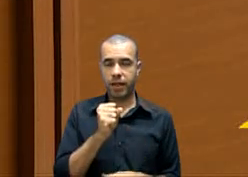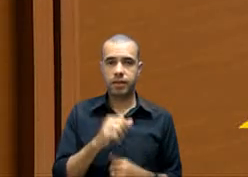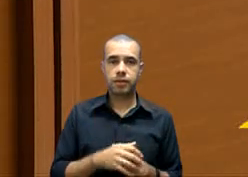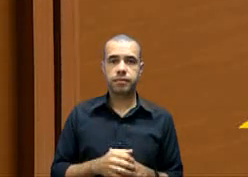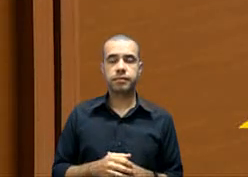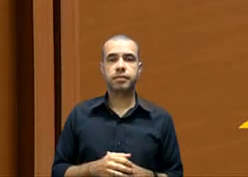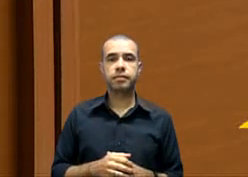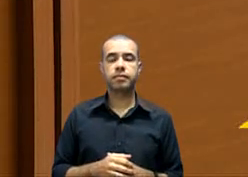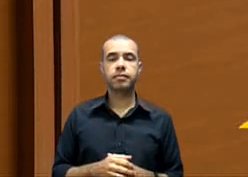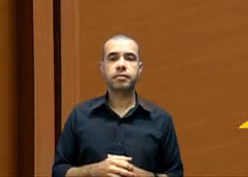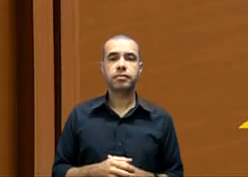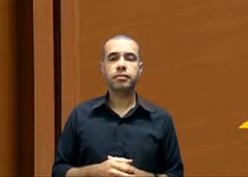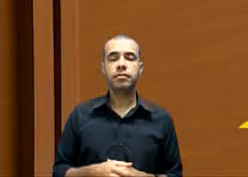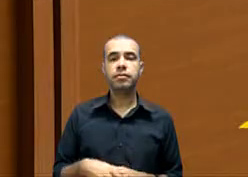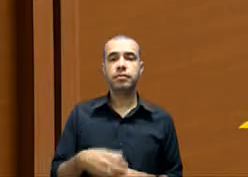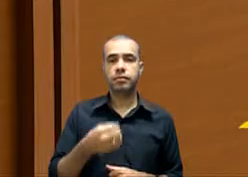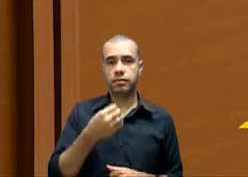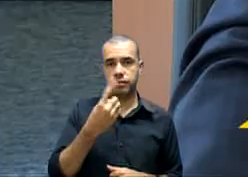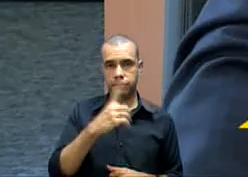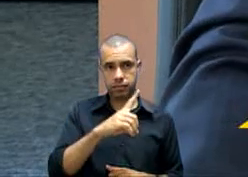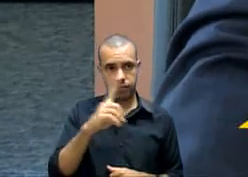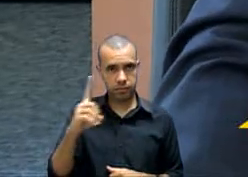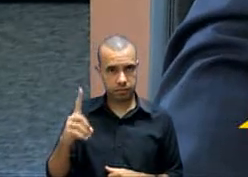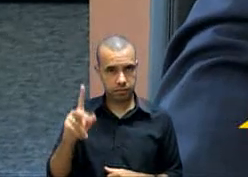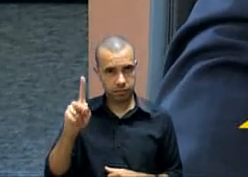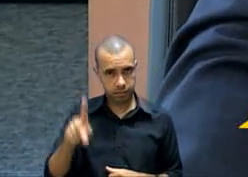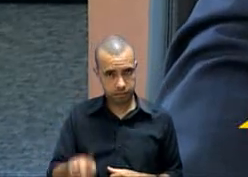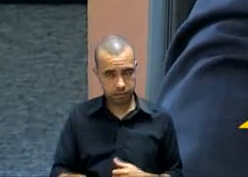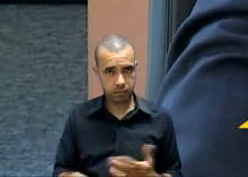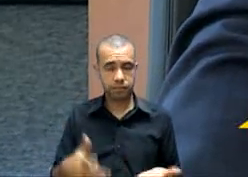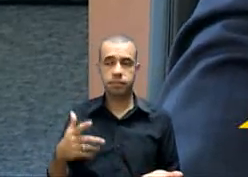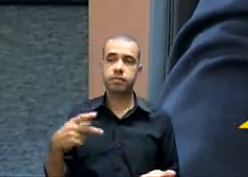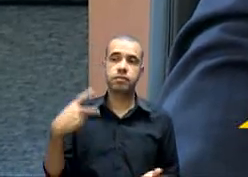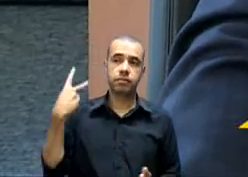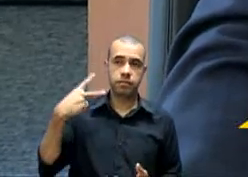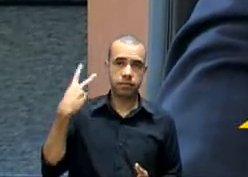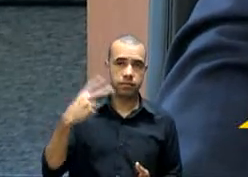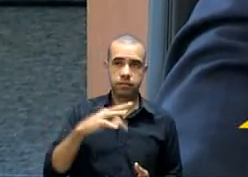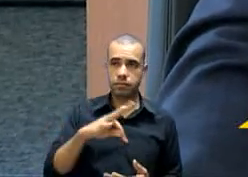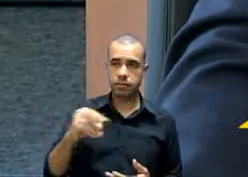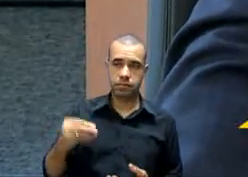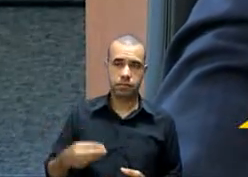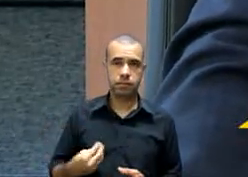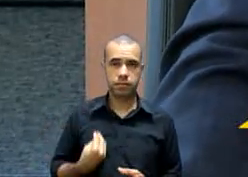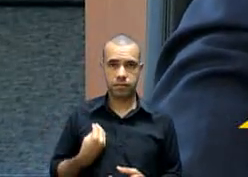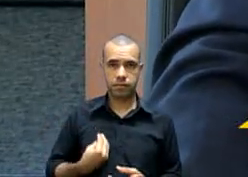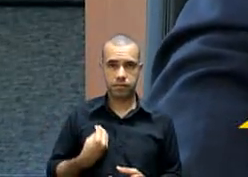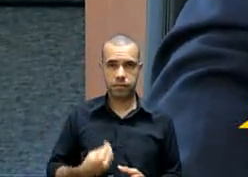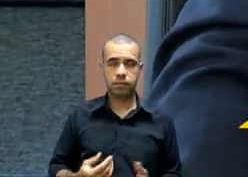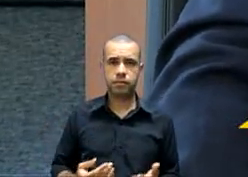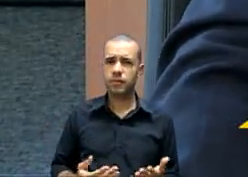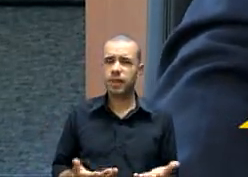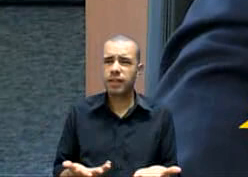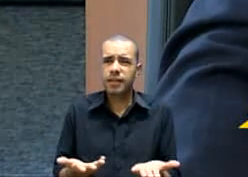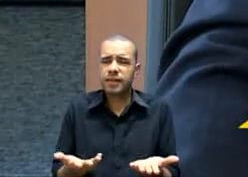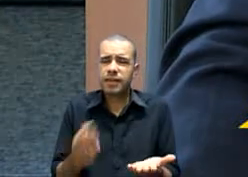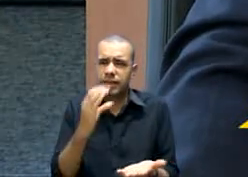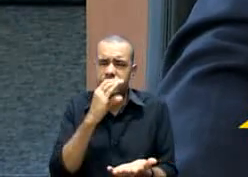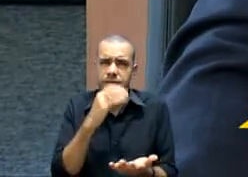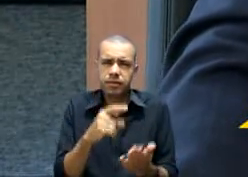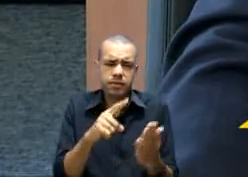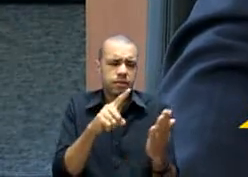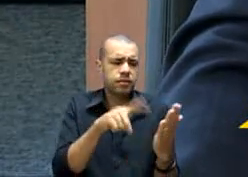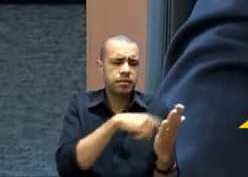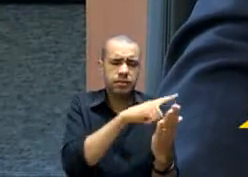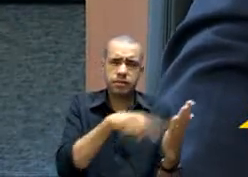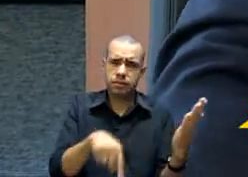dia, presidente Fausto Pérez. Bom dia, vereadores e vereadoras. Rapidinho, vereador. Na verdade, não ao veto. A justificativa